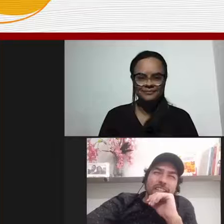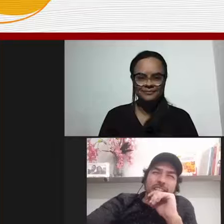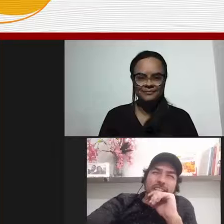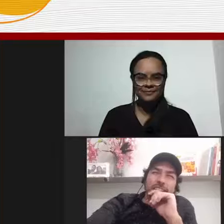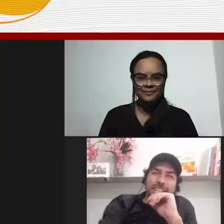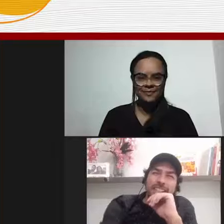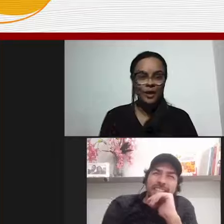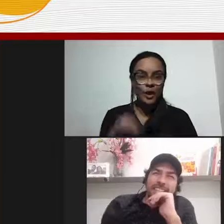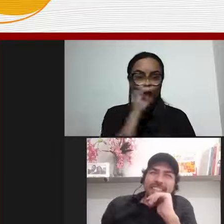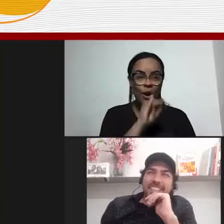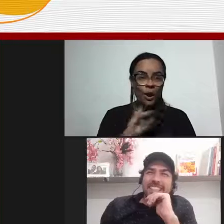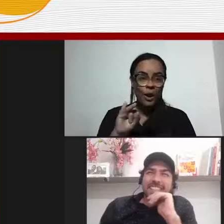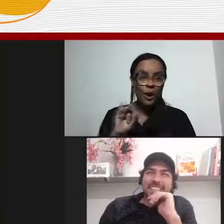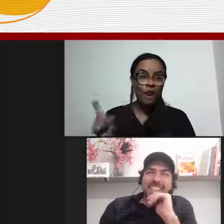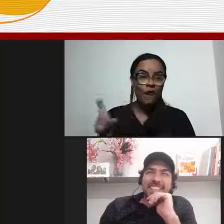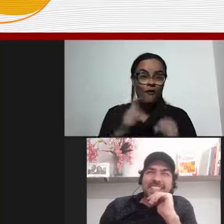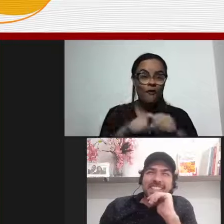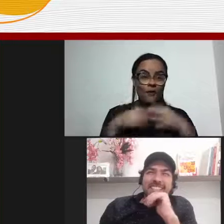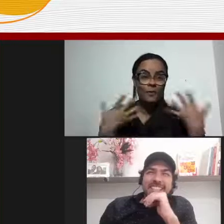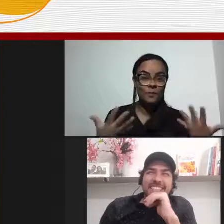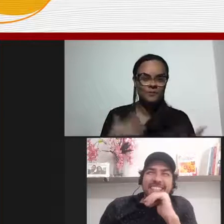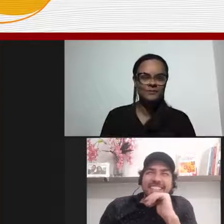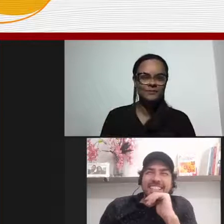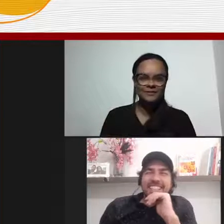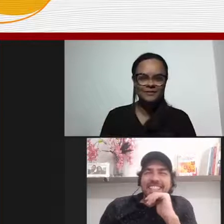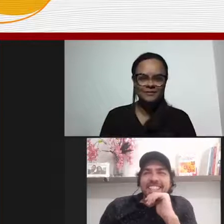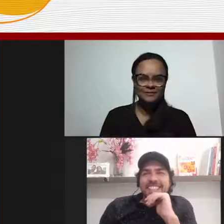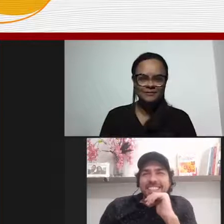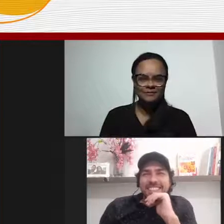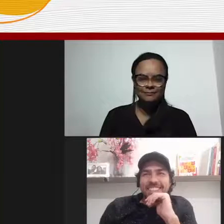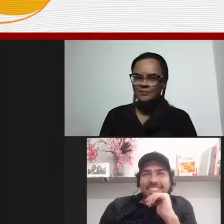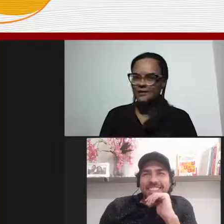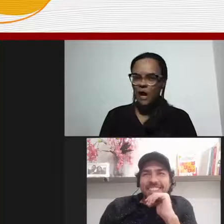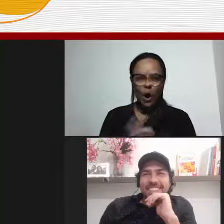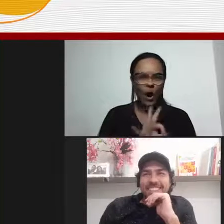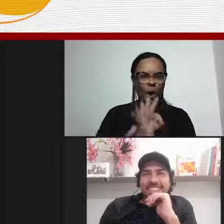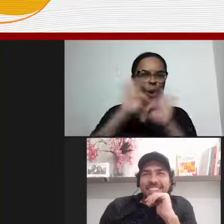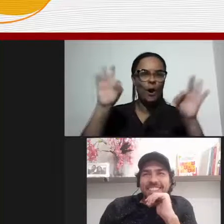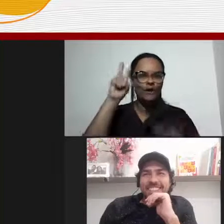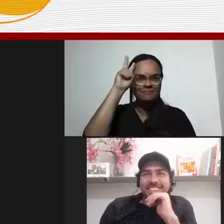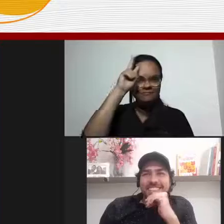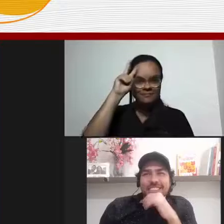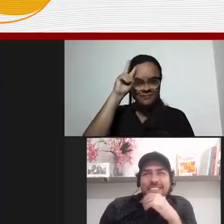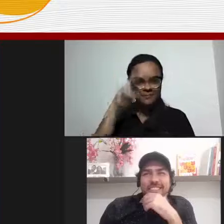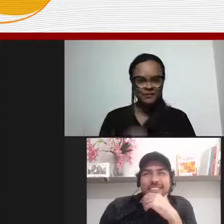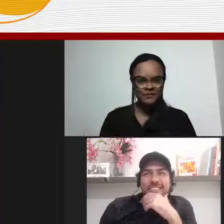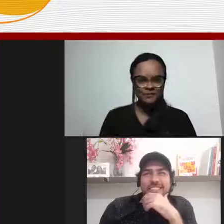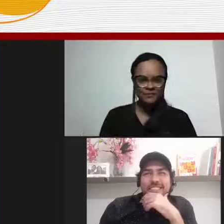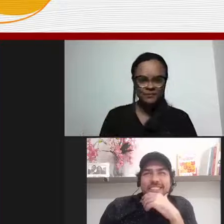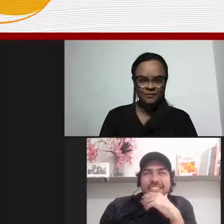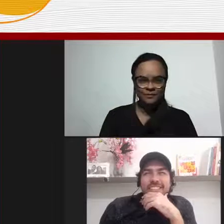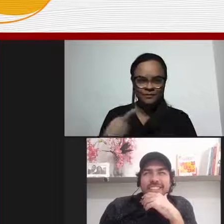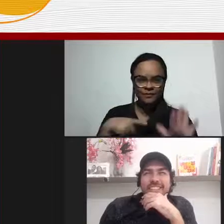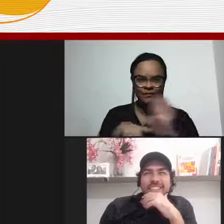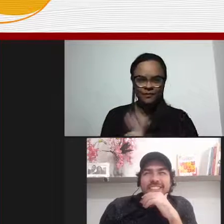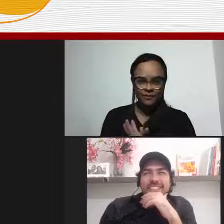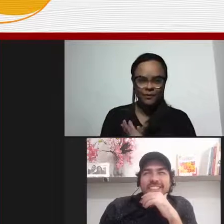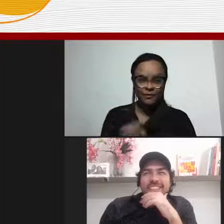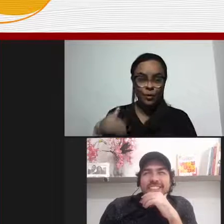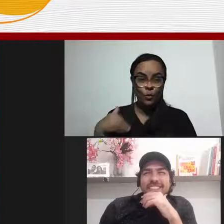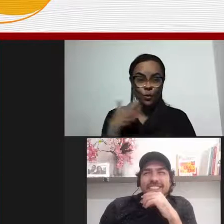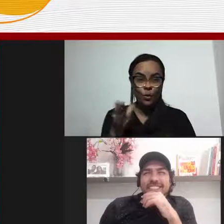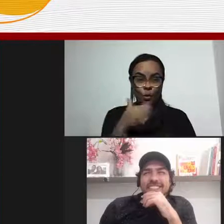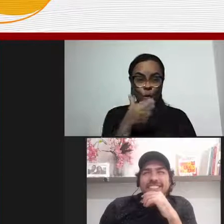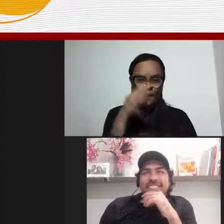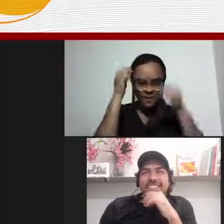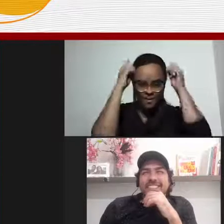Oi, voltei. Está uma delícia ouvir as histórias de vocês, mas eu queria te fazer uma pergunta, ô